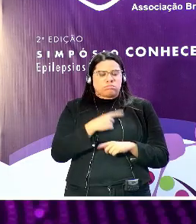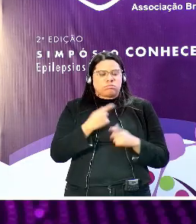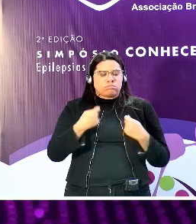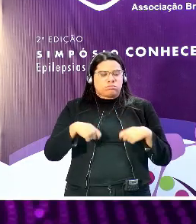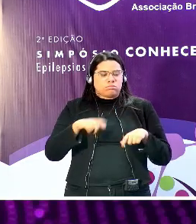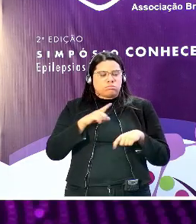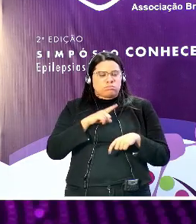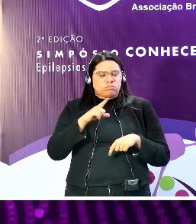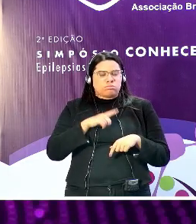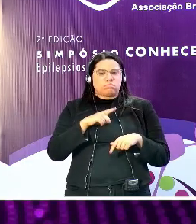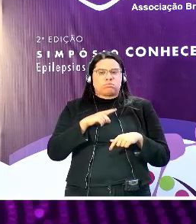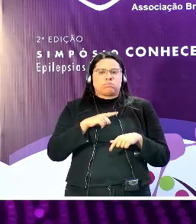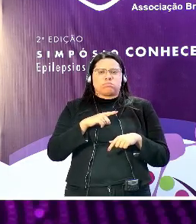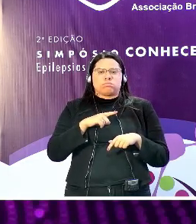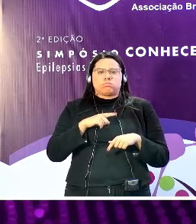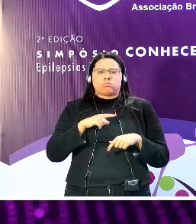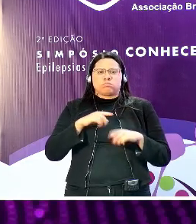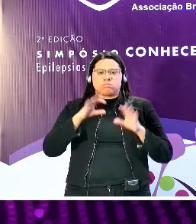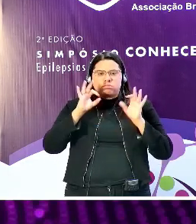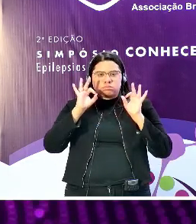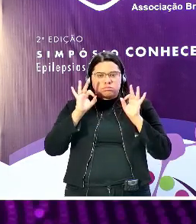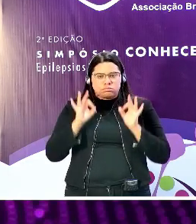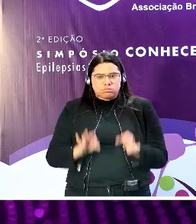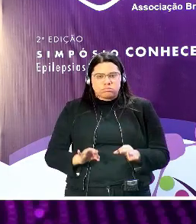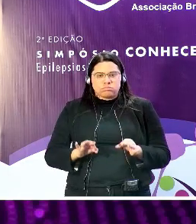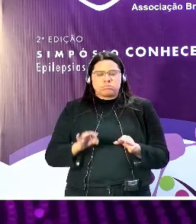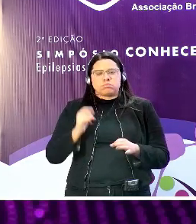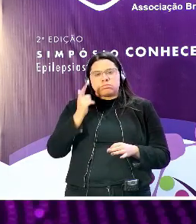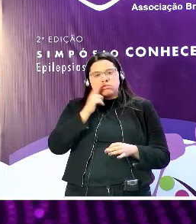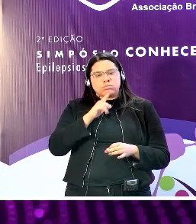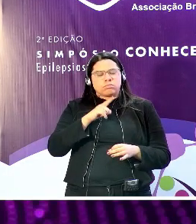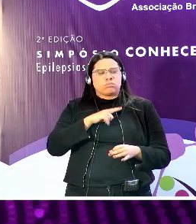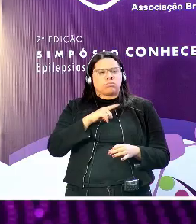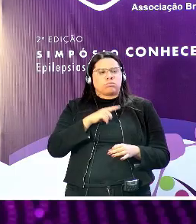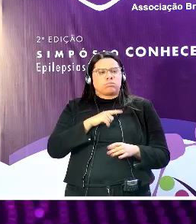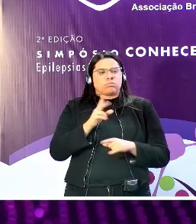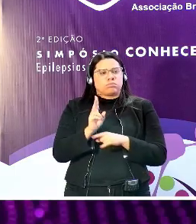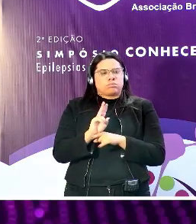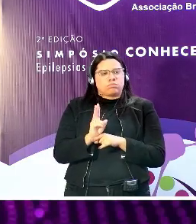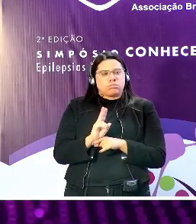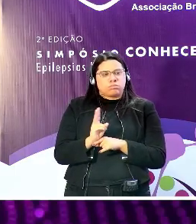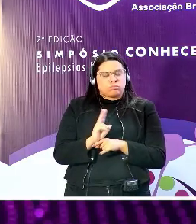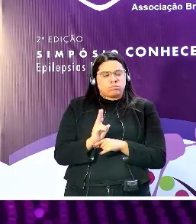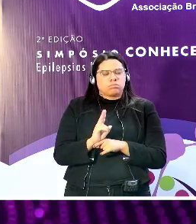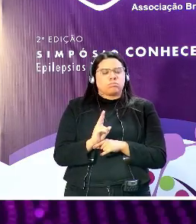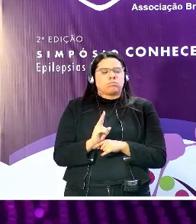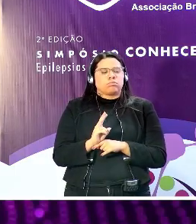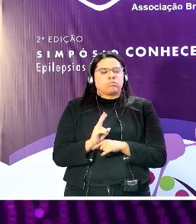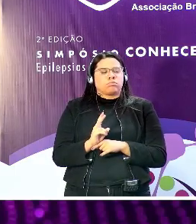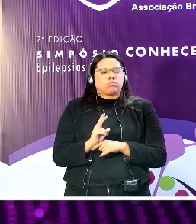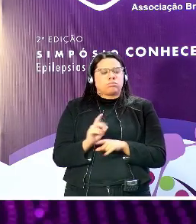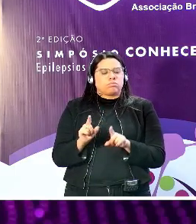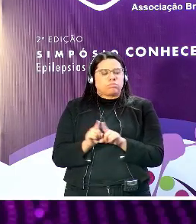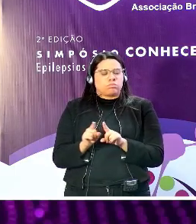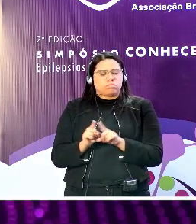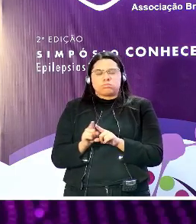propriedades certas para ter um monitoramento de engenharia mesmo.